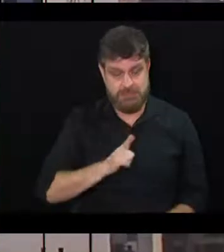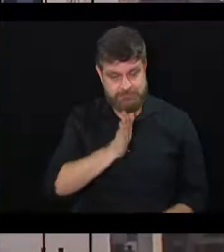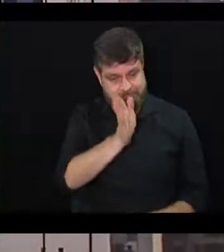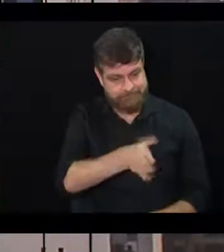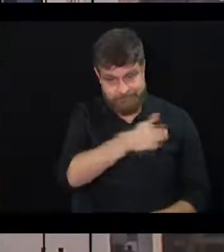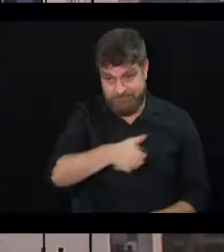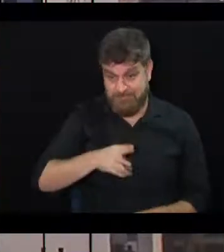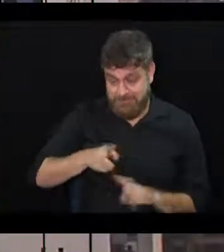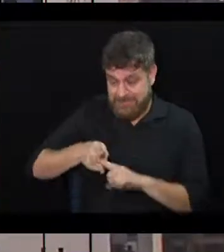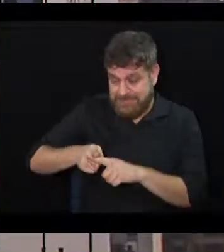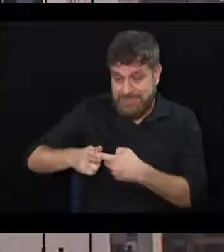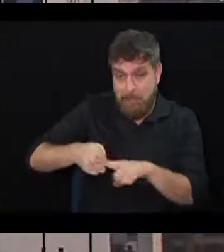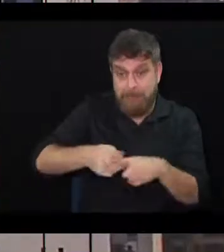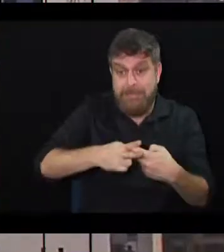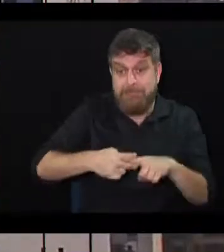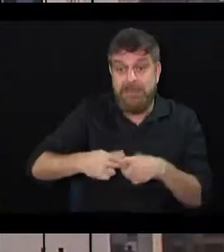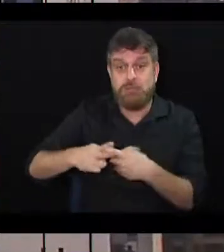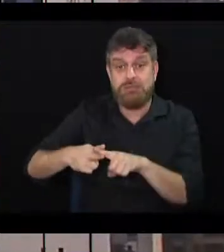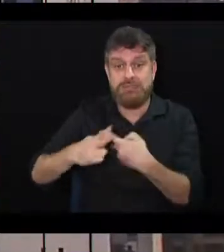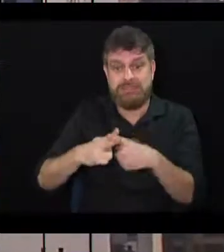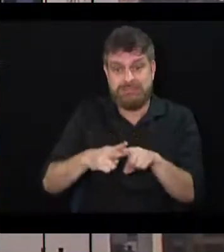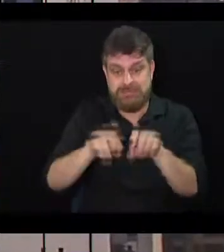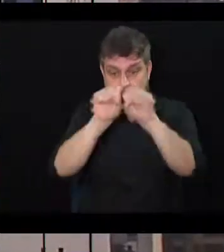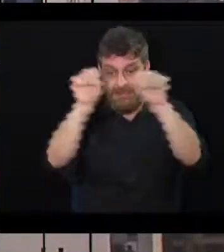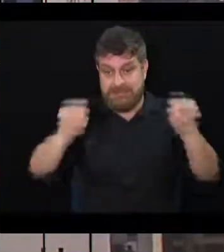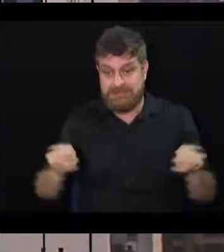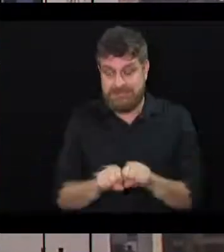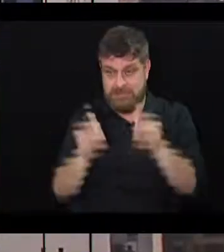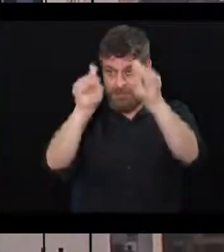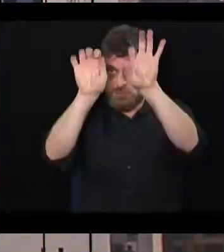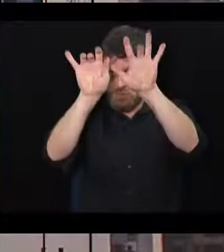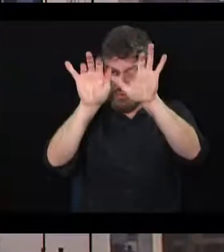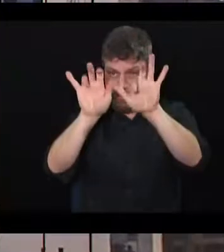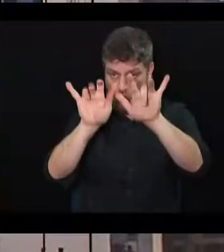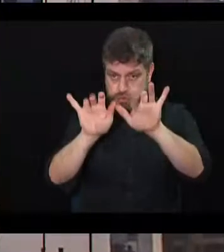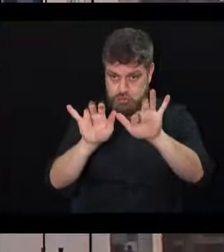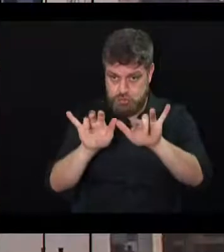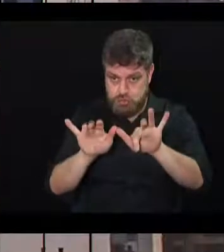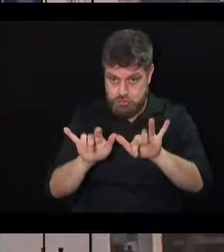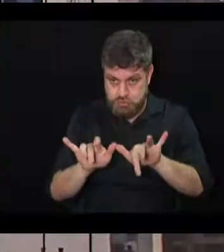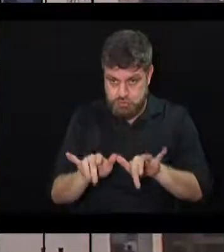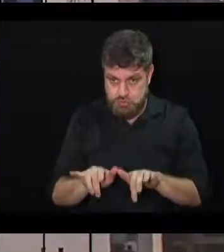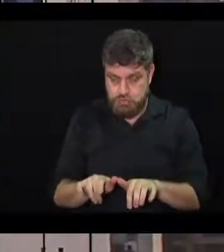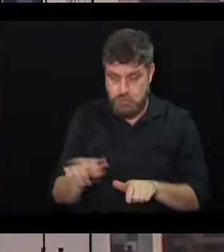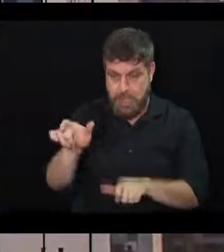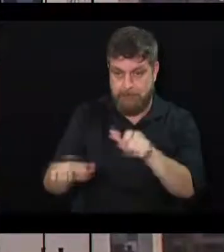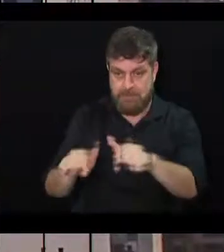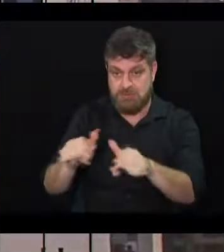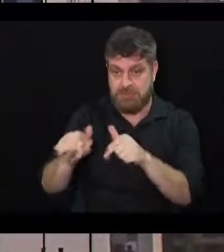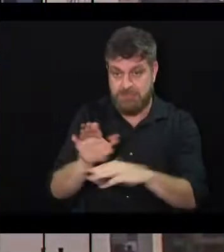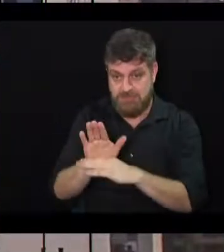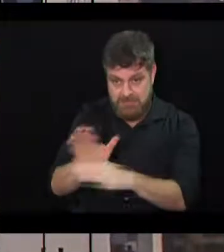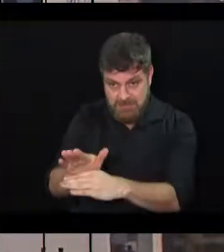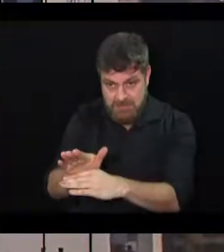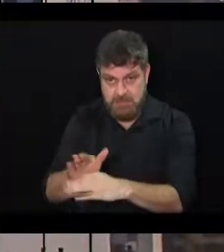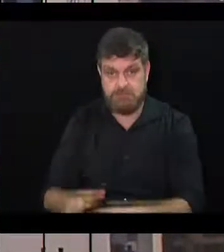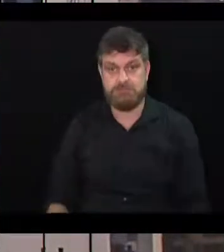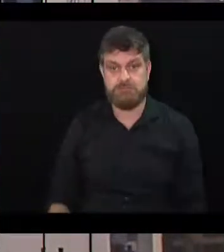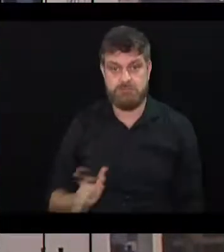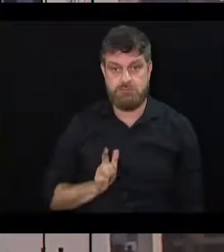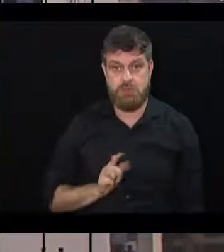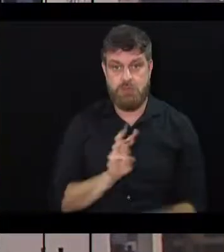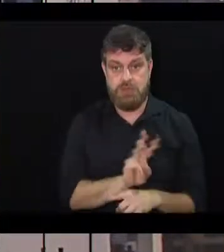uma manutenção no sistema informatizado de atendimento ao trabalhador do portal Mais Emprego do